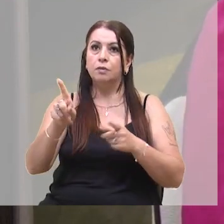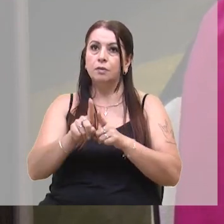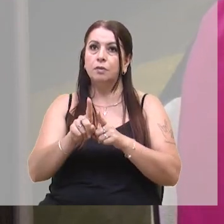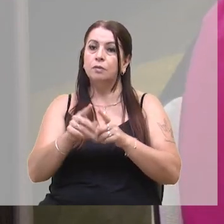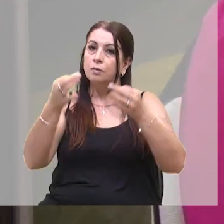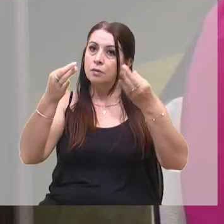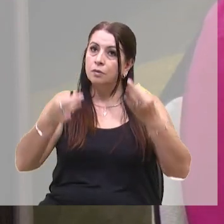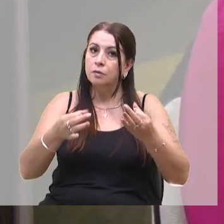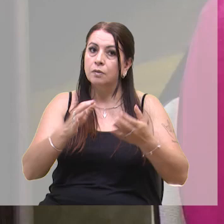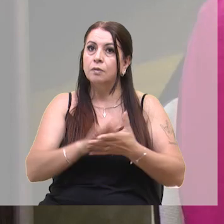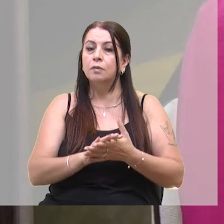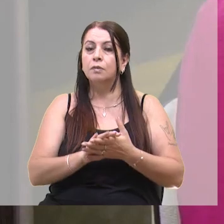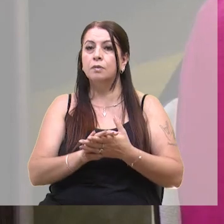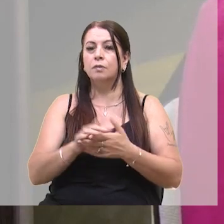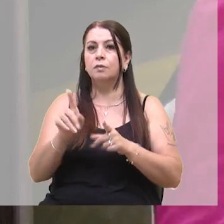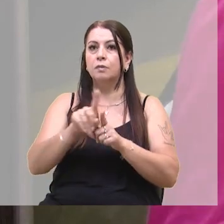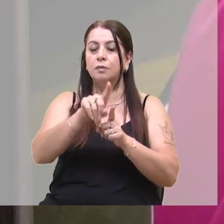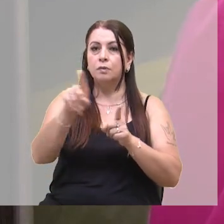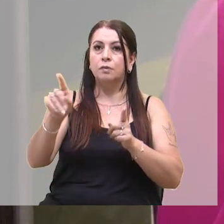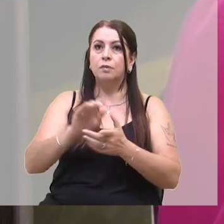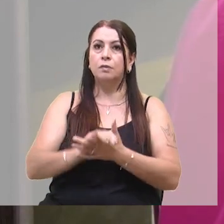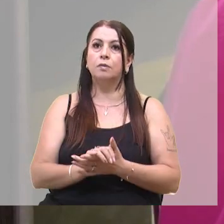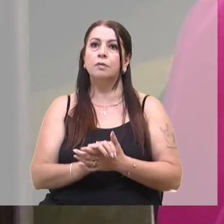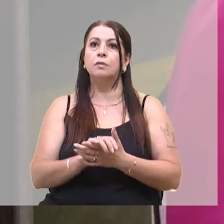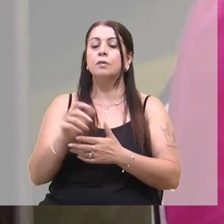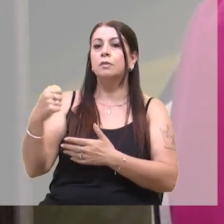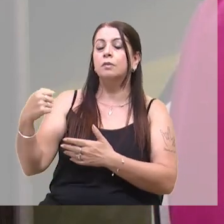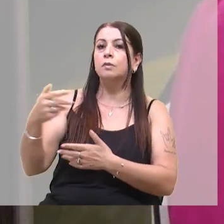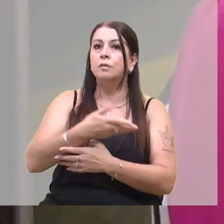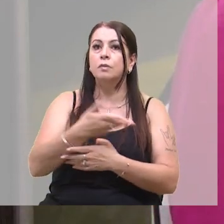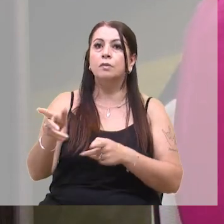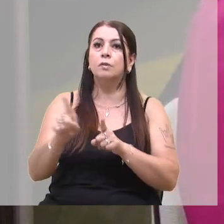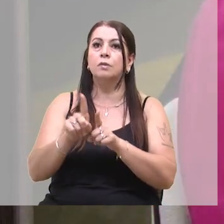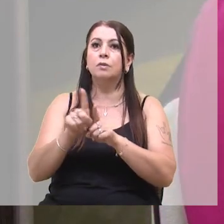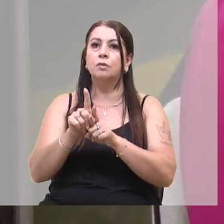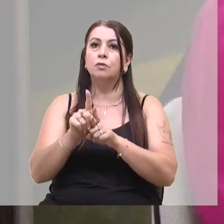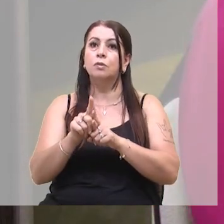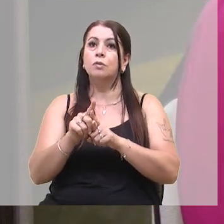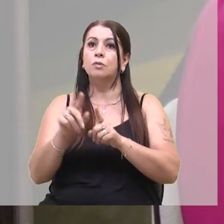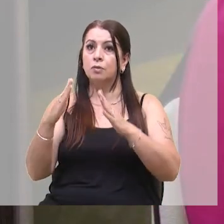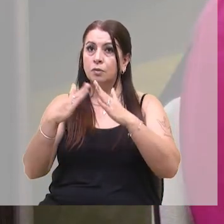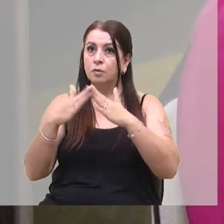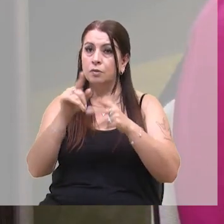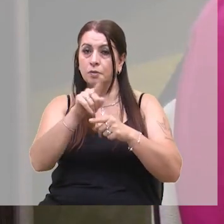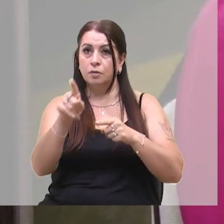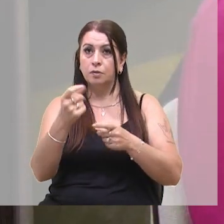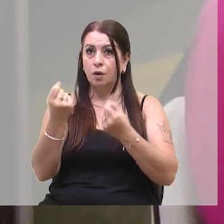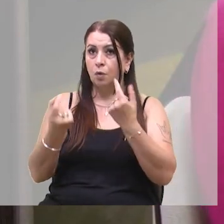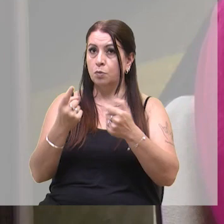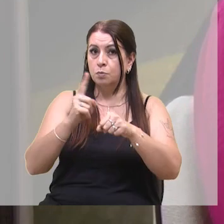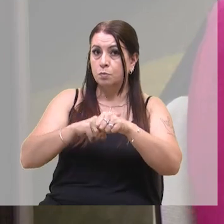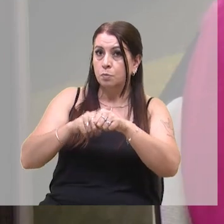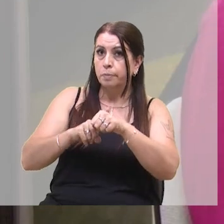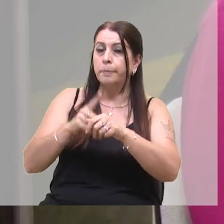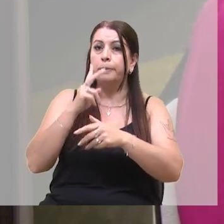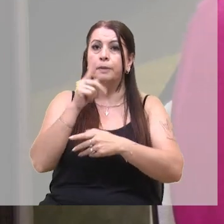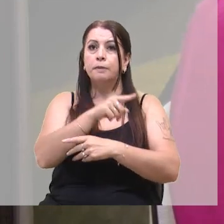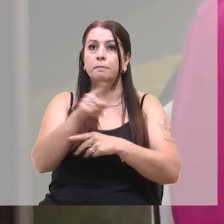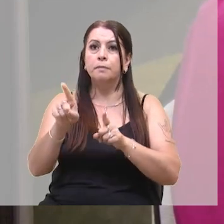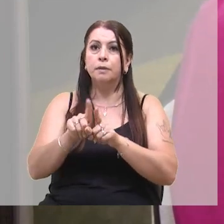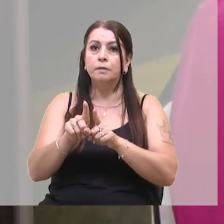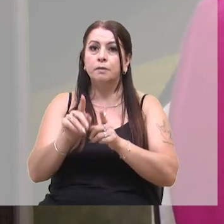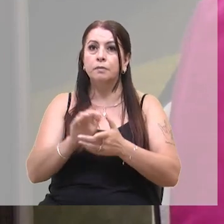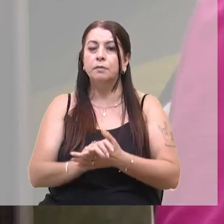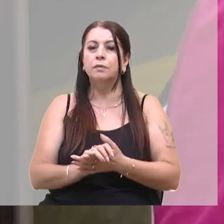isso de uma forma... muito correta, né? Com esses cuidados, quais são as necessidades da casa, porque a gente dizia isso, né? Em